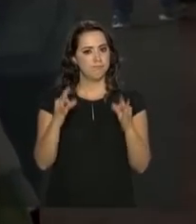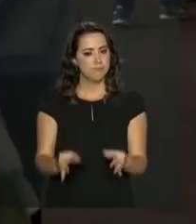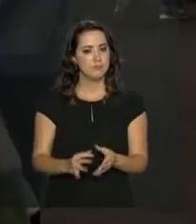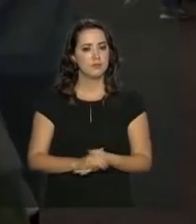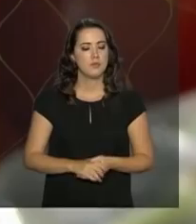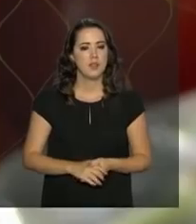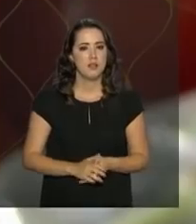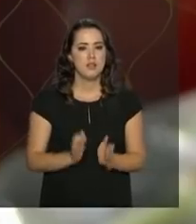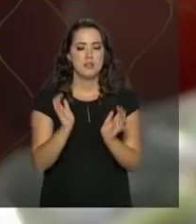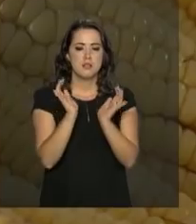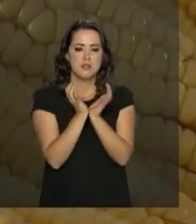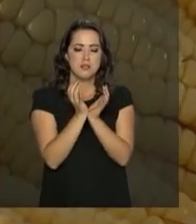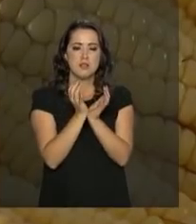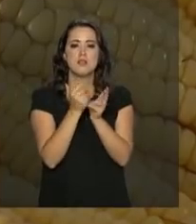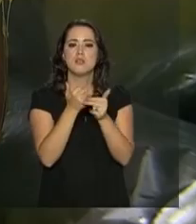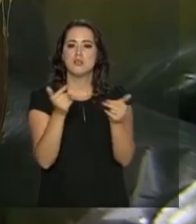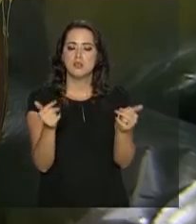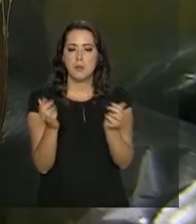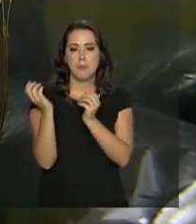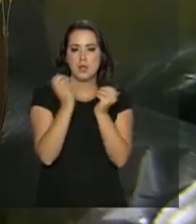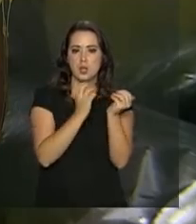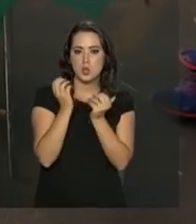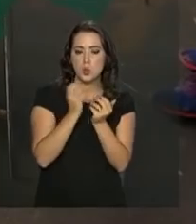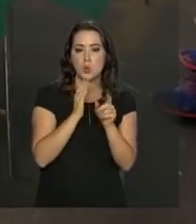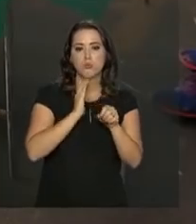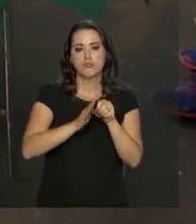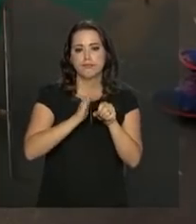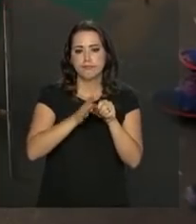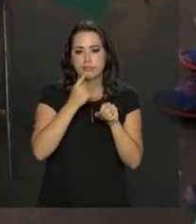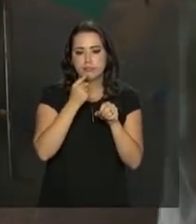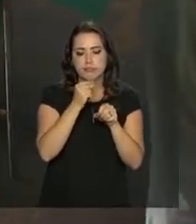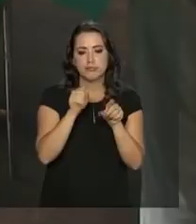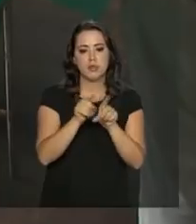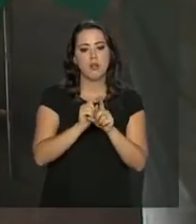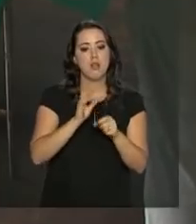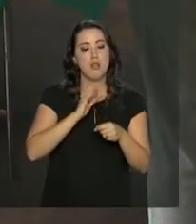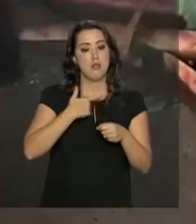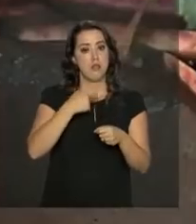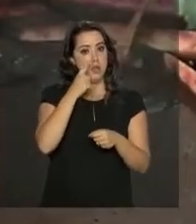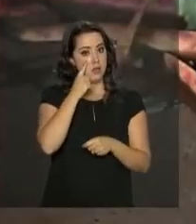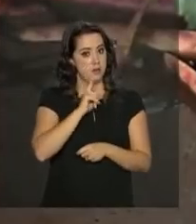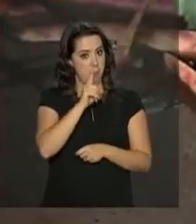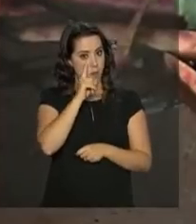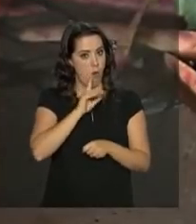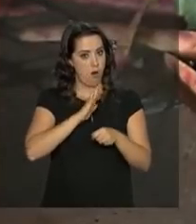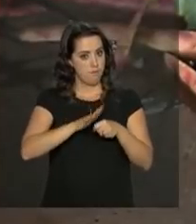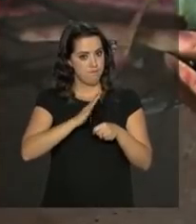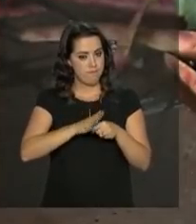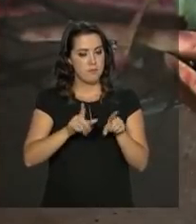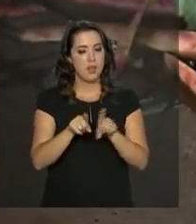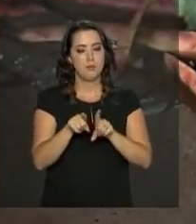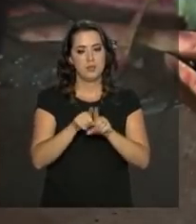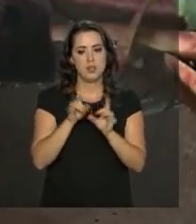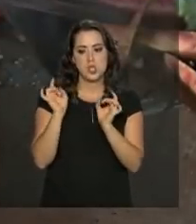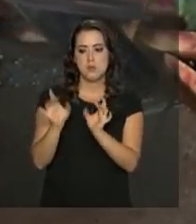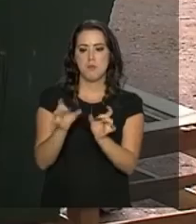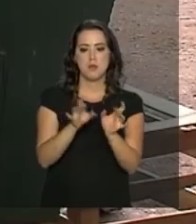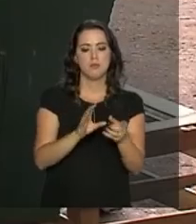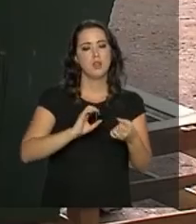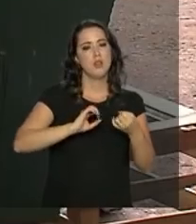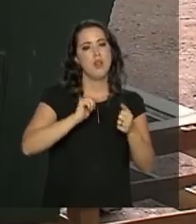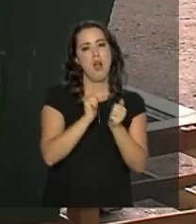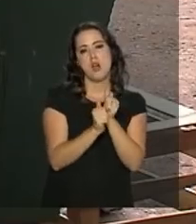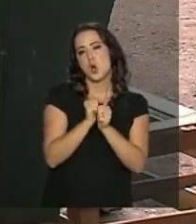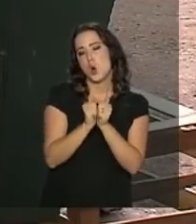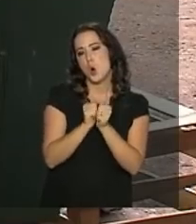as verduras, tomate, milho e cebola são os que mais se joga fora no país. Entre outros tipos, arroz,